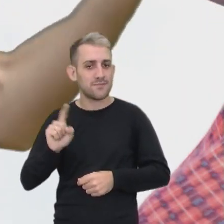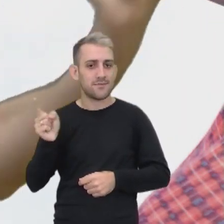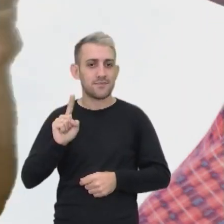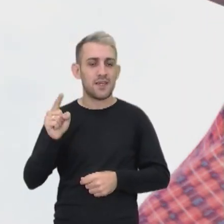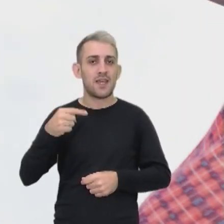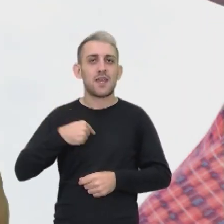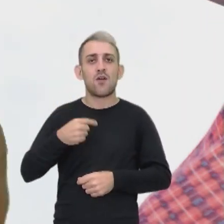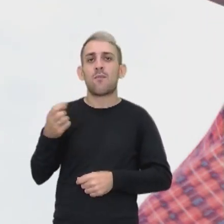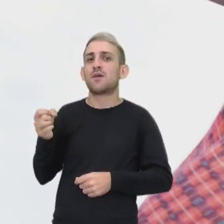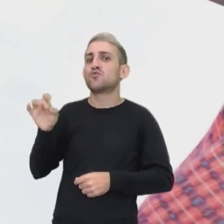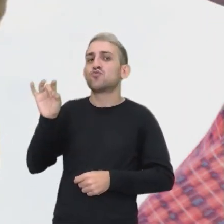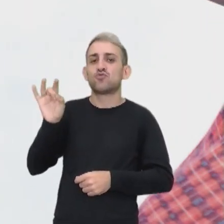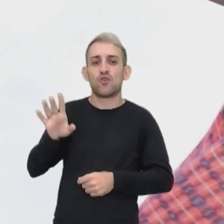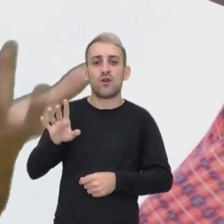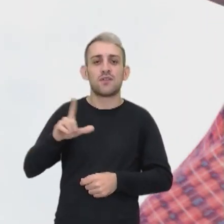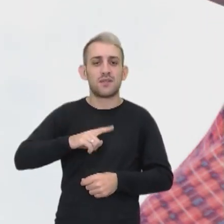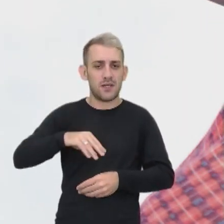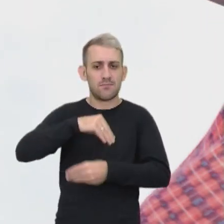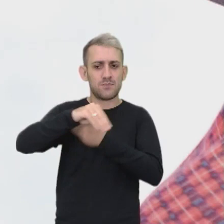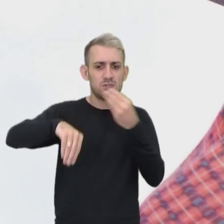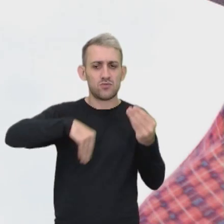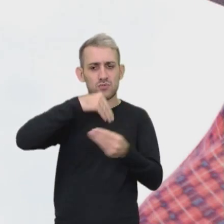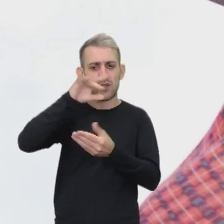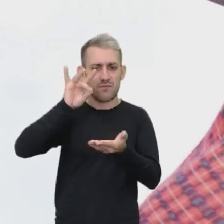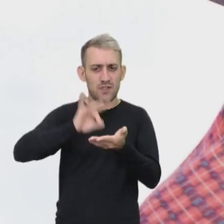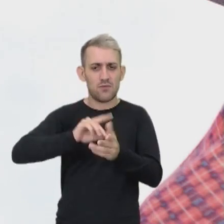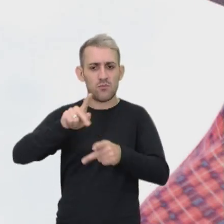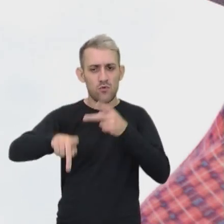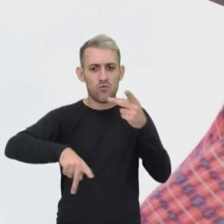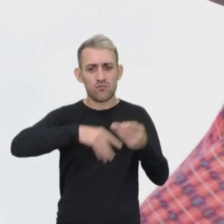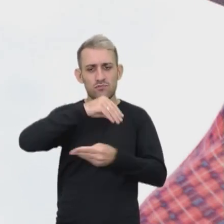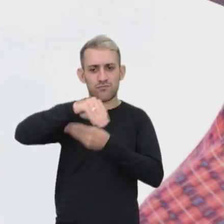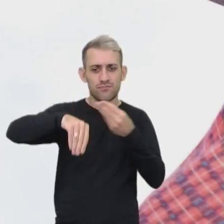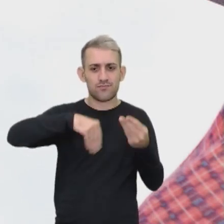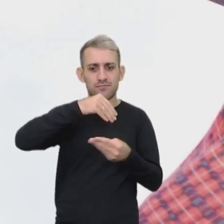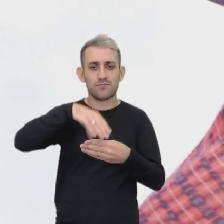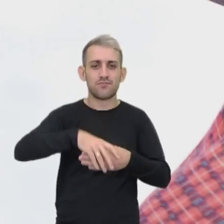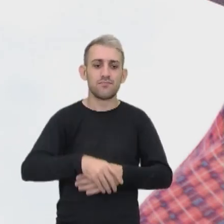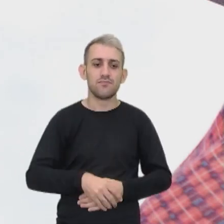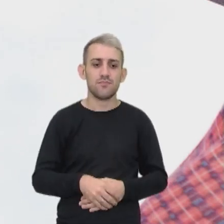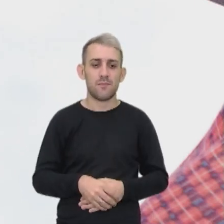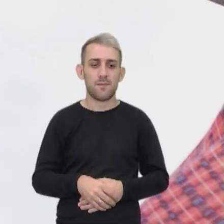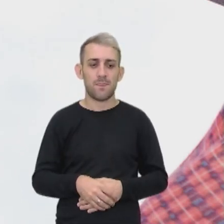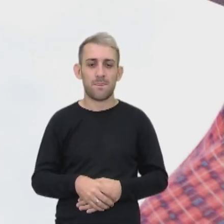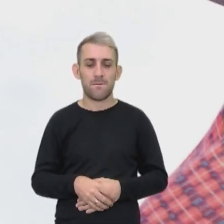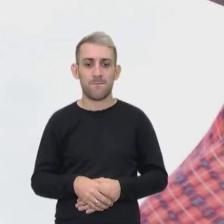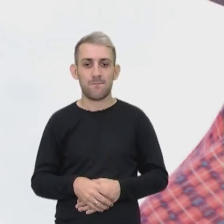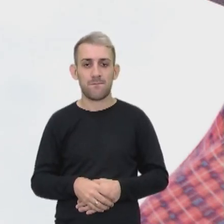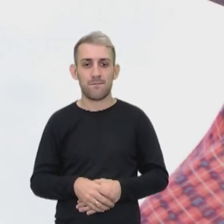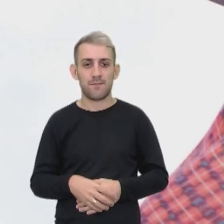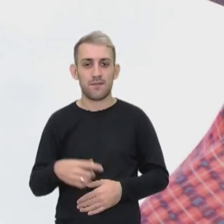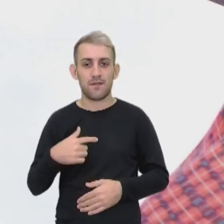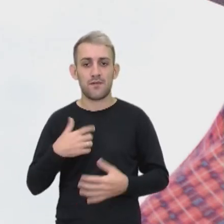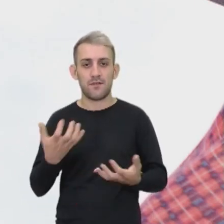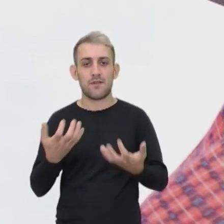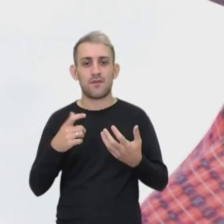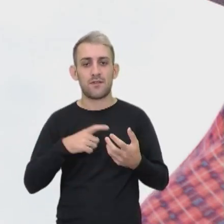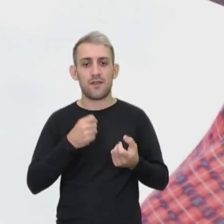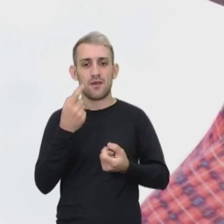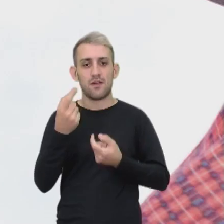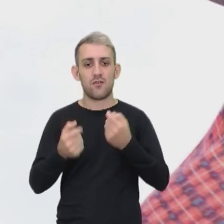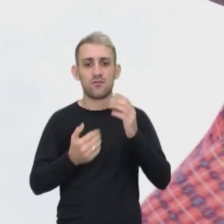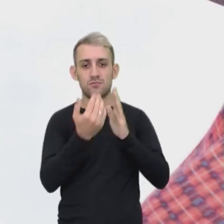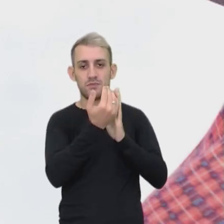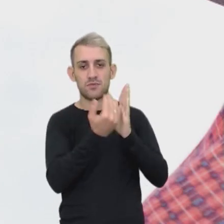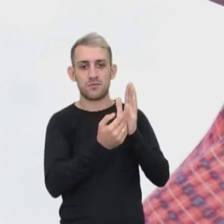eu sou branco. Na verdade, é uma mistura, é um povo miscigenado. Pessoal, eu quero deixar algumas questões para vocês, está